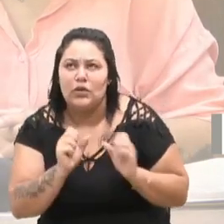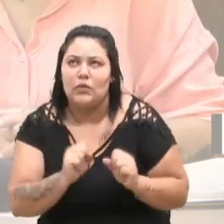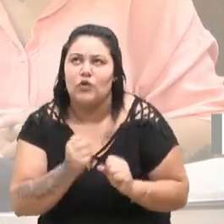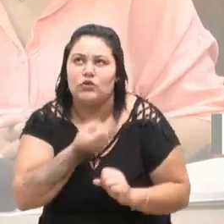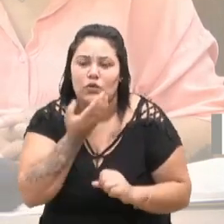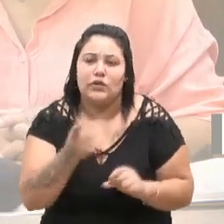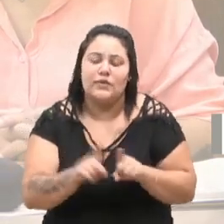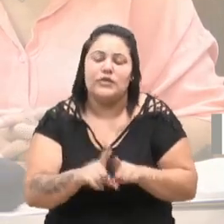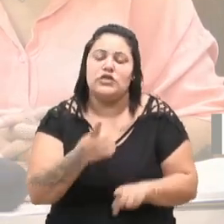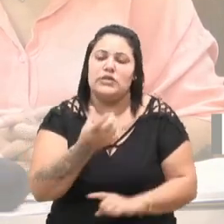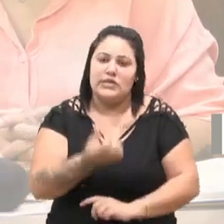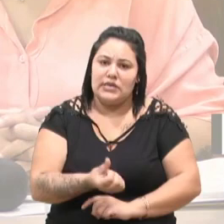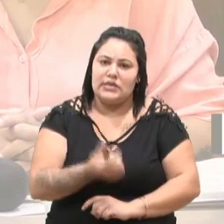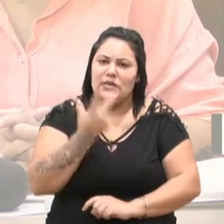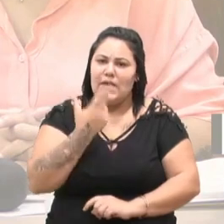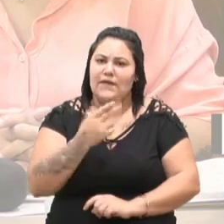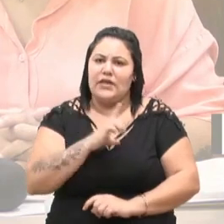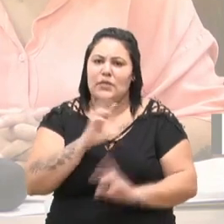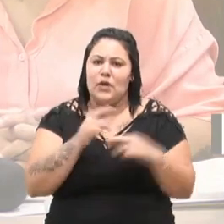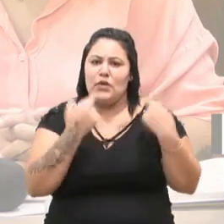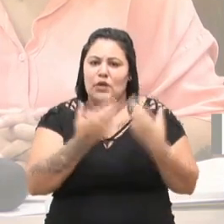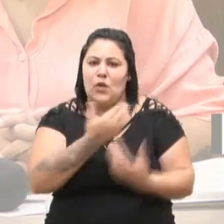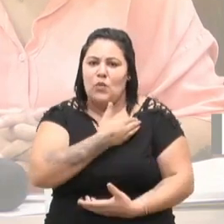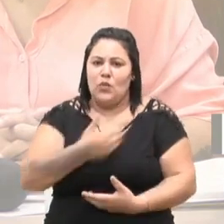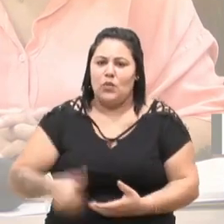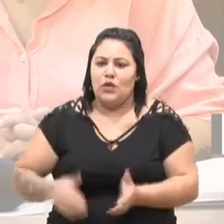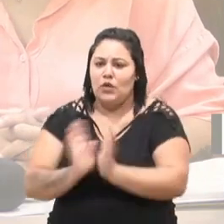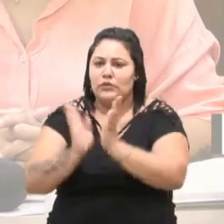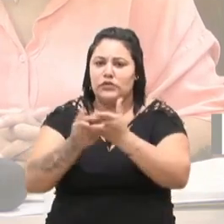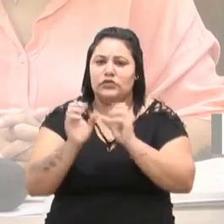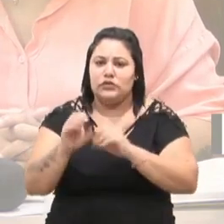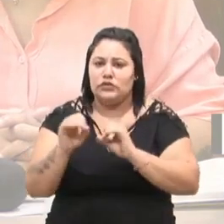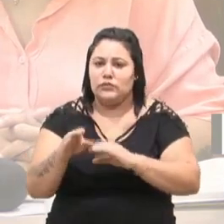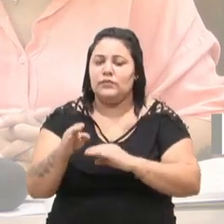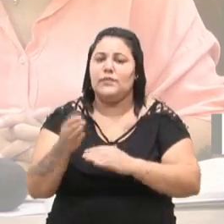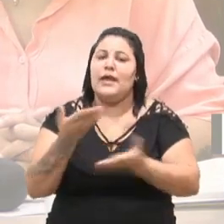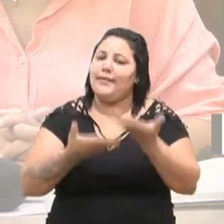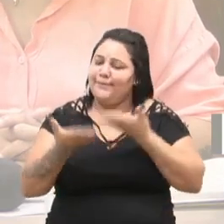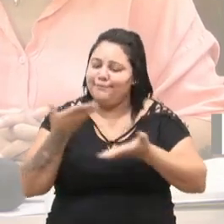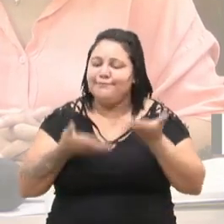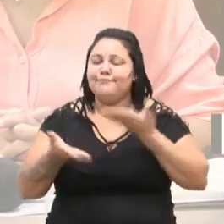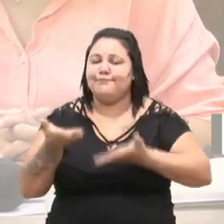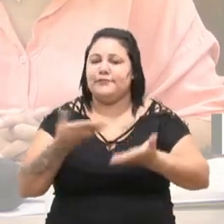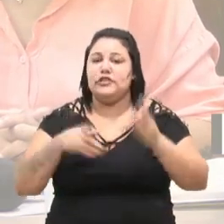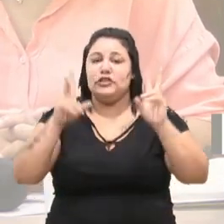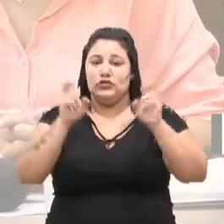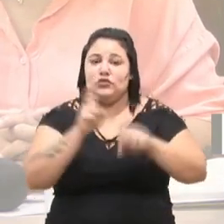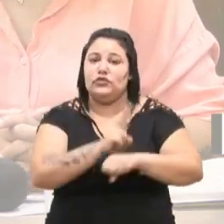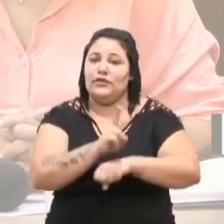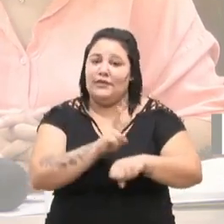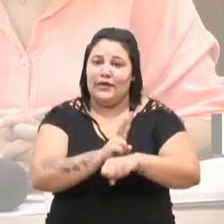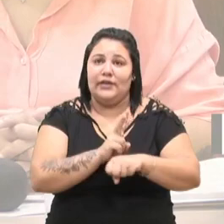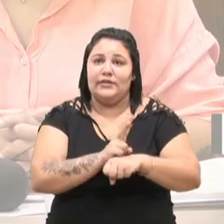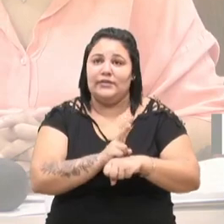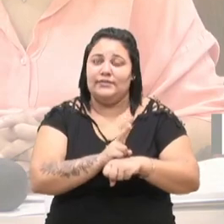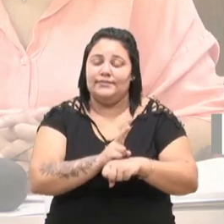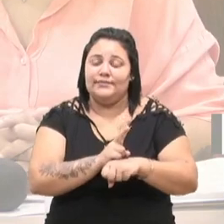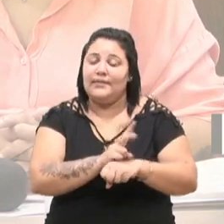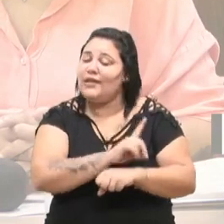parece que vai ter uma reunião pública da Comissão de Educação para tratar desse tema das vagas. Nada de novo no Reino da